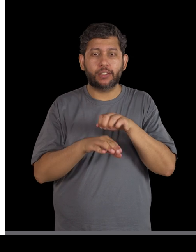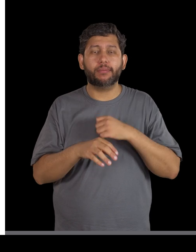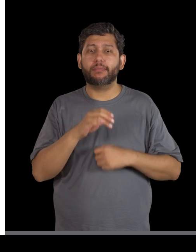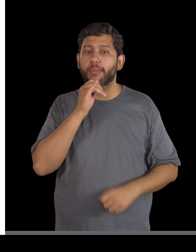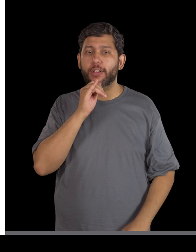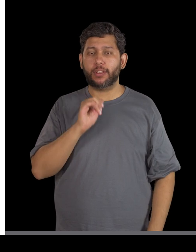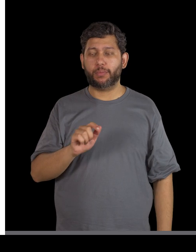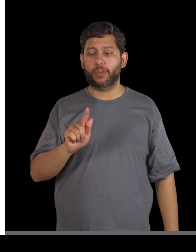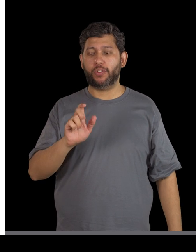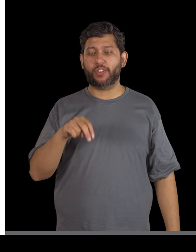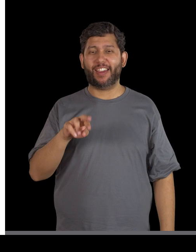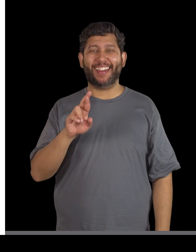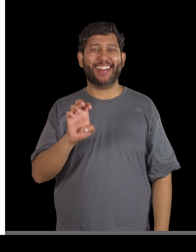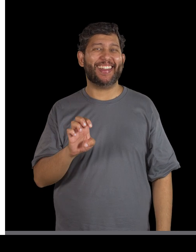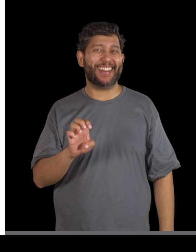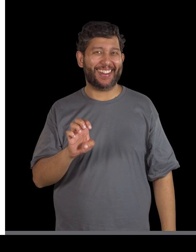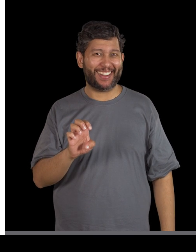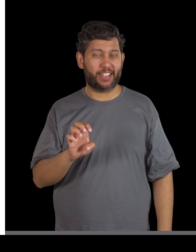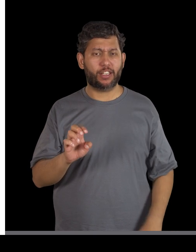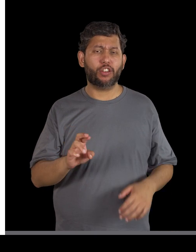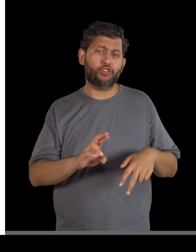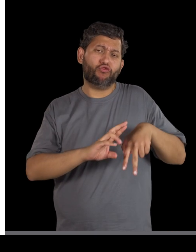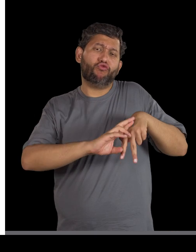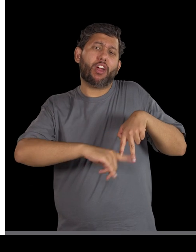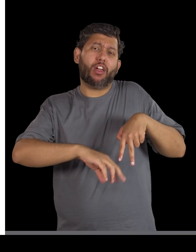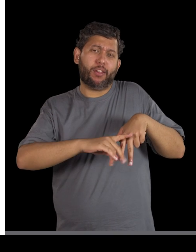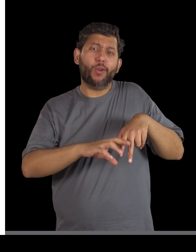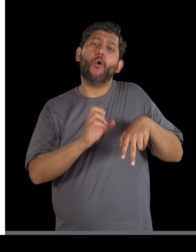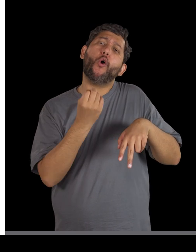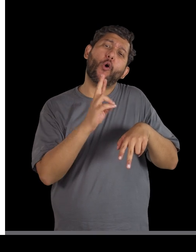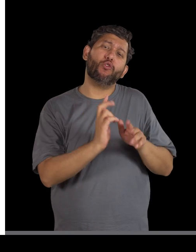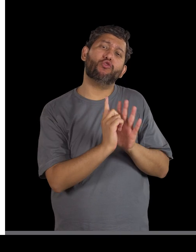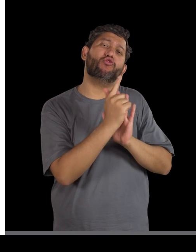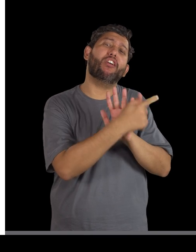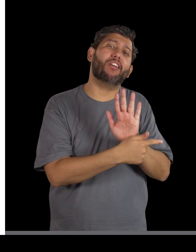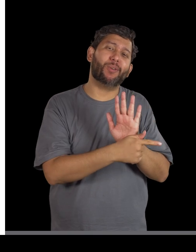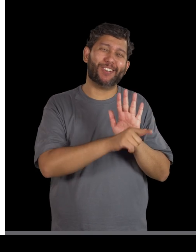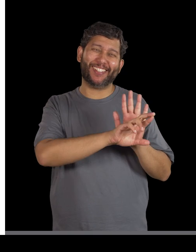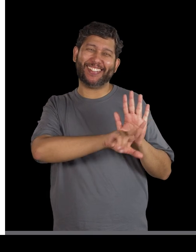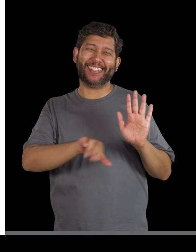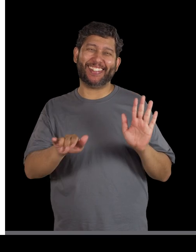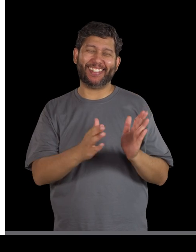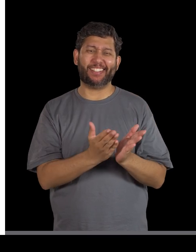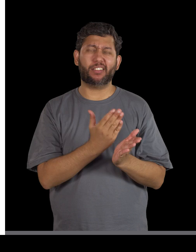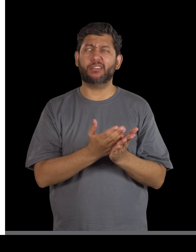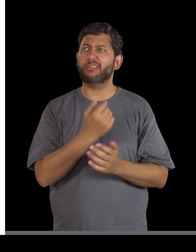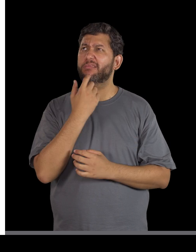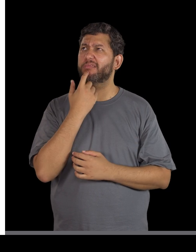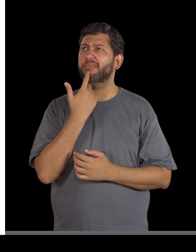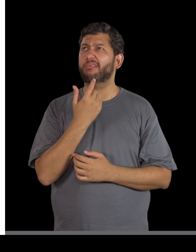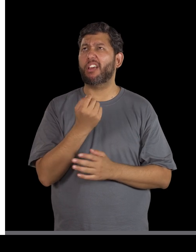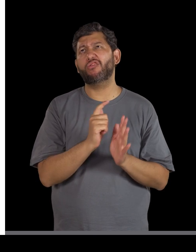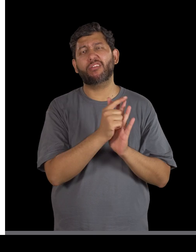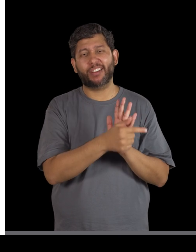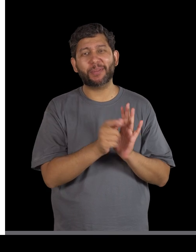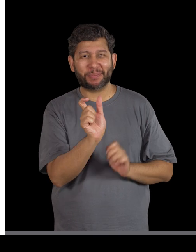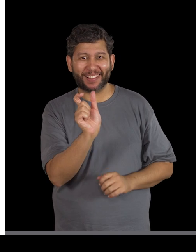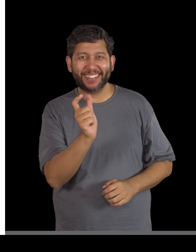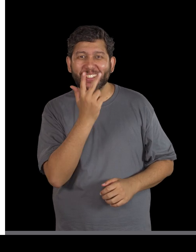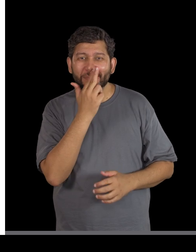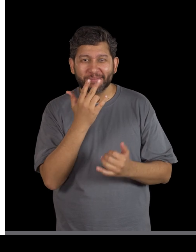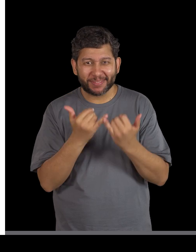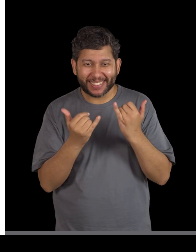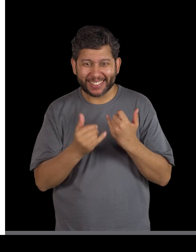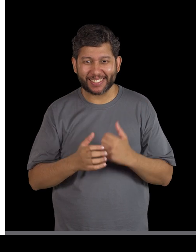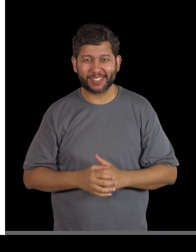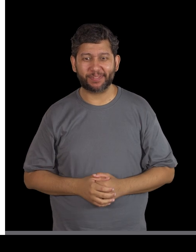como em genre, que é a palavra gênero literário, por exemplo. Genre. Não sei por que eu pensei nessa palavra. A gente tem logo